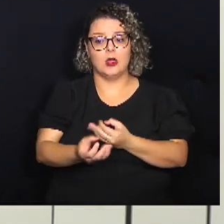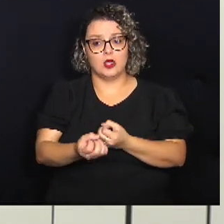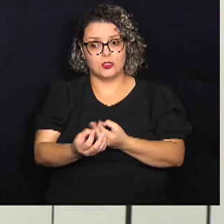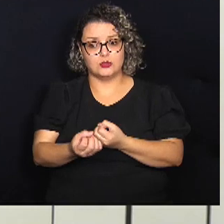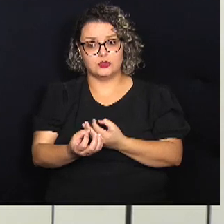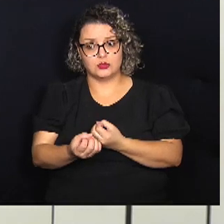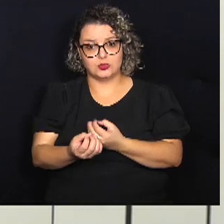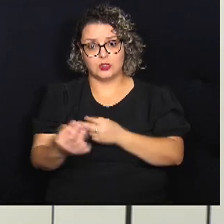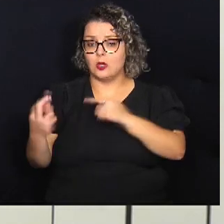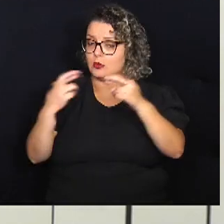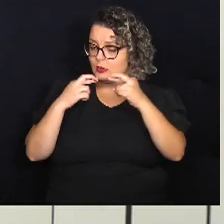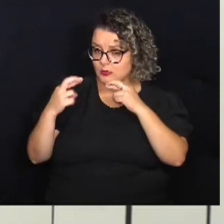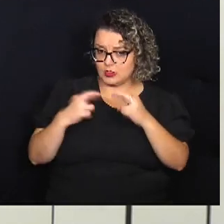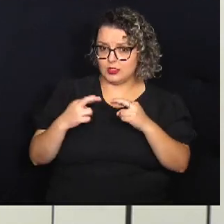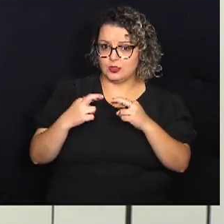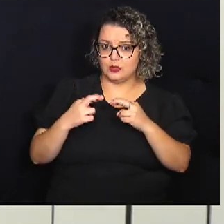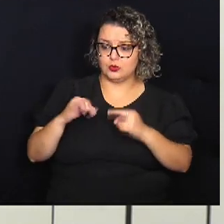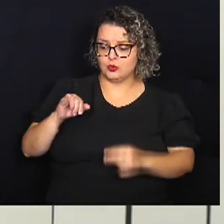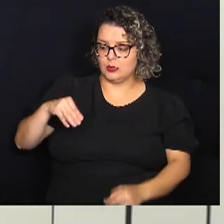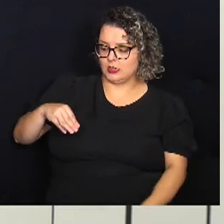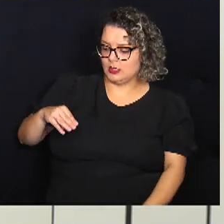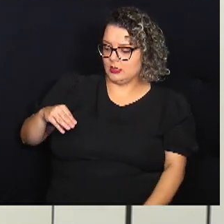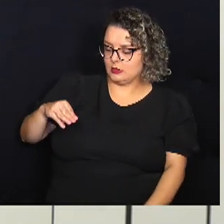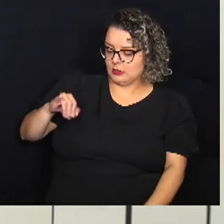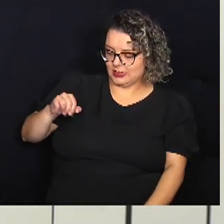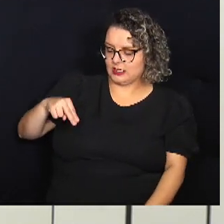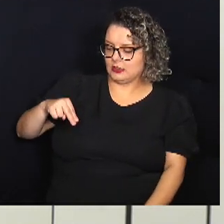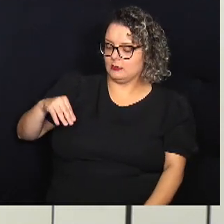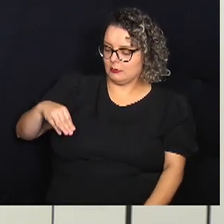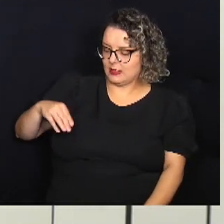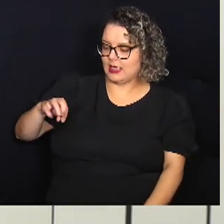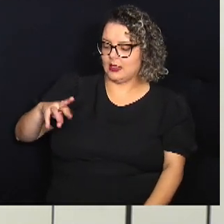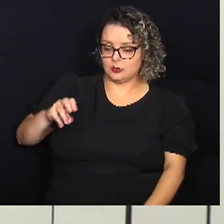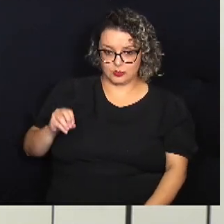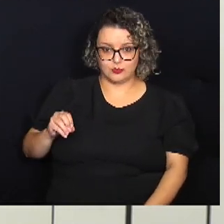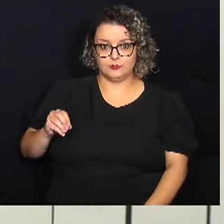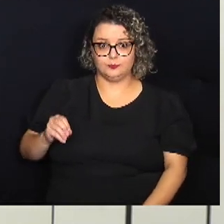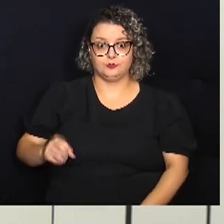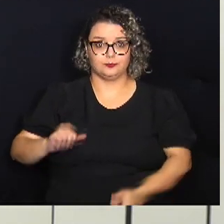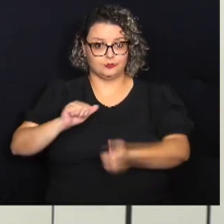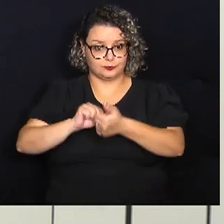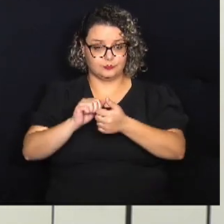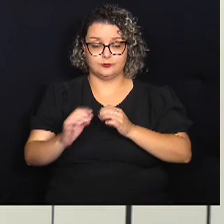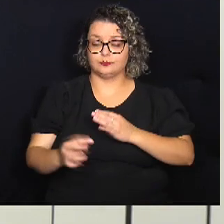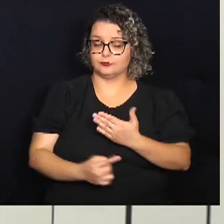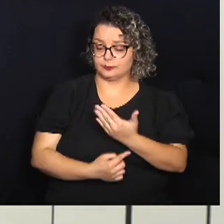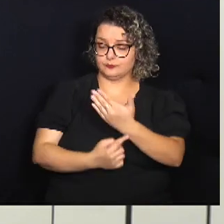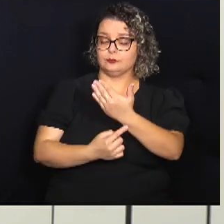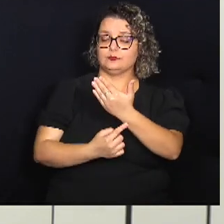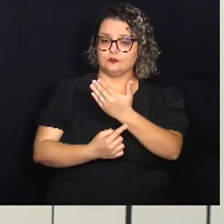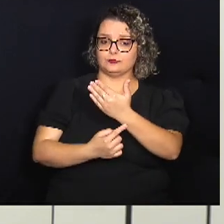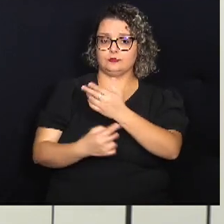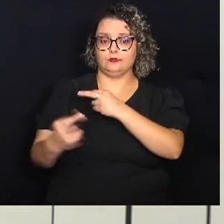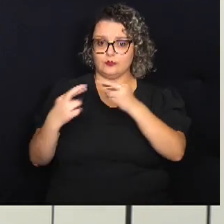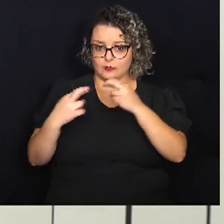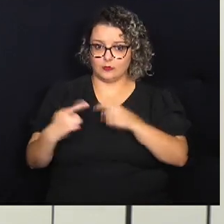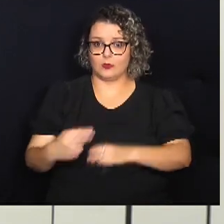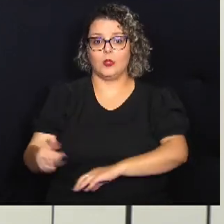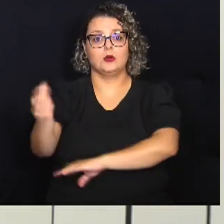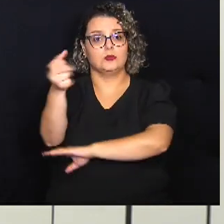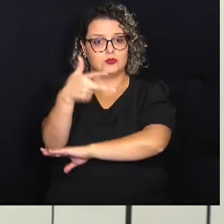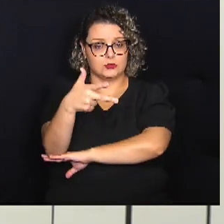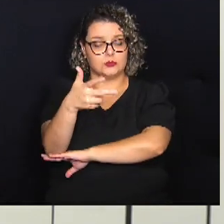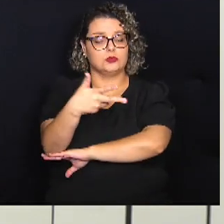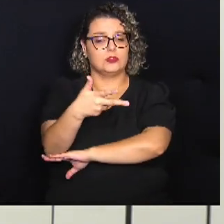sobre fiscalizações do Inmetro, o Instituto Nacional de Metrologia, Qualidade e Tecnologia, nos radares da INDEC.